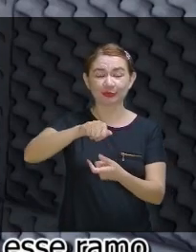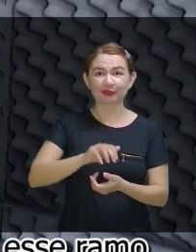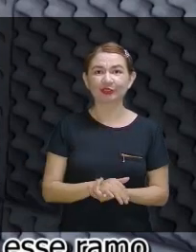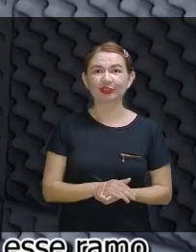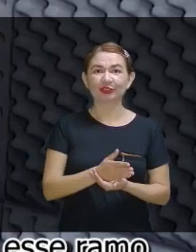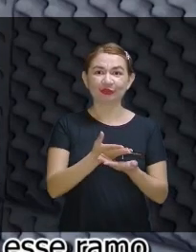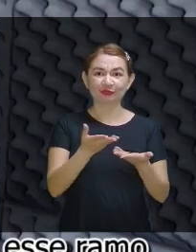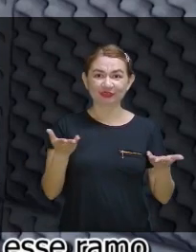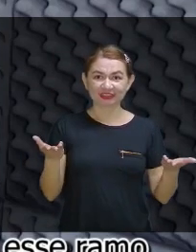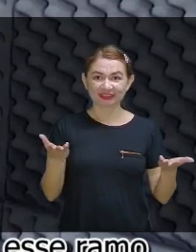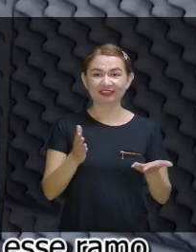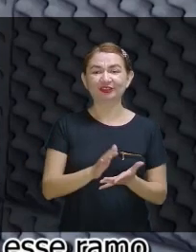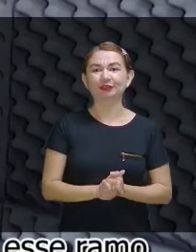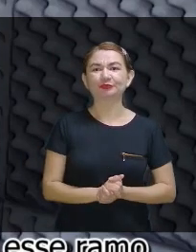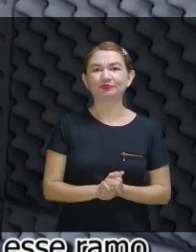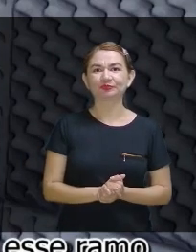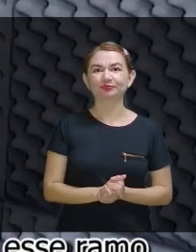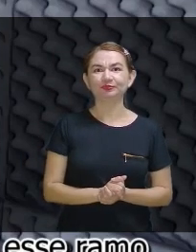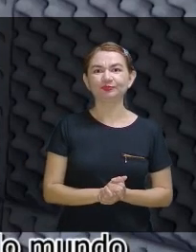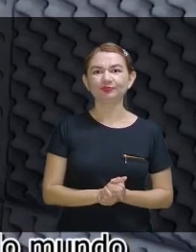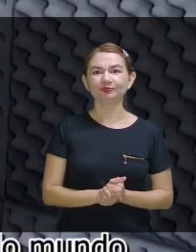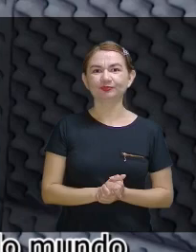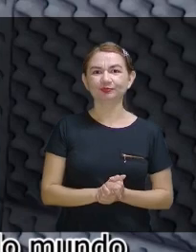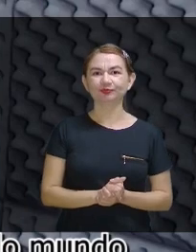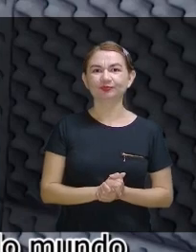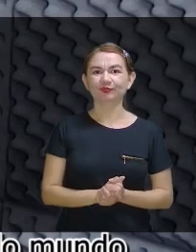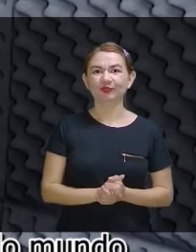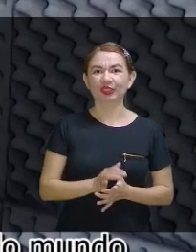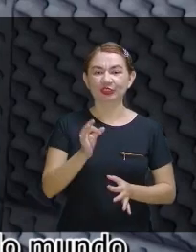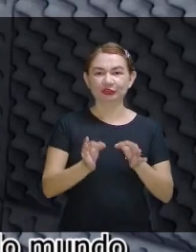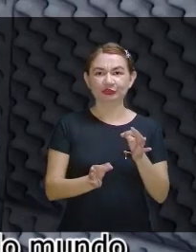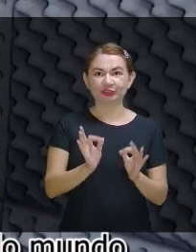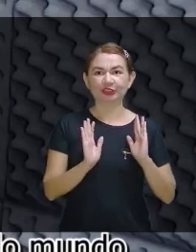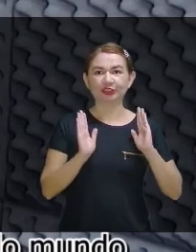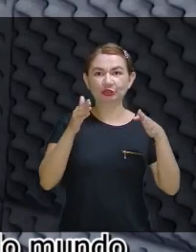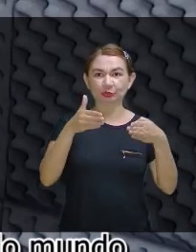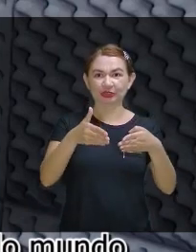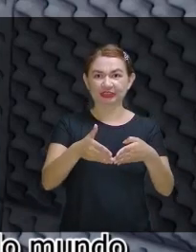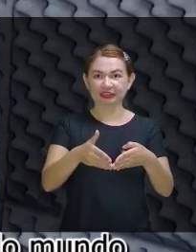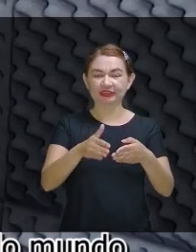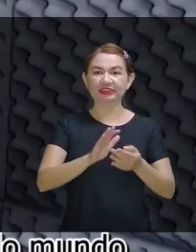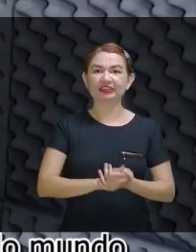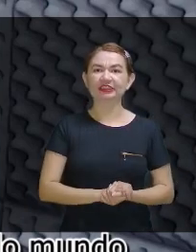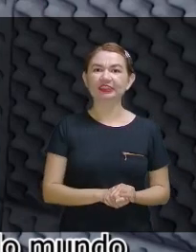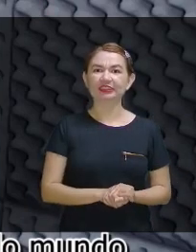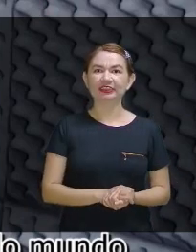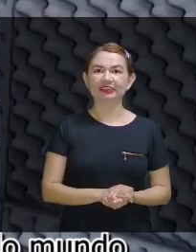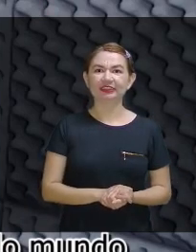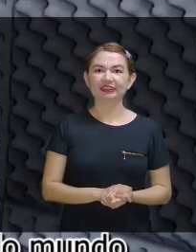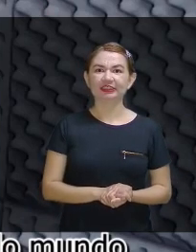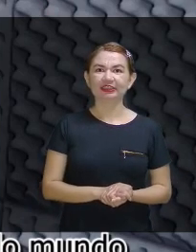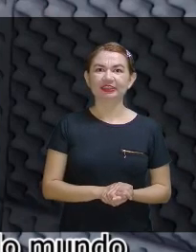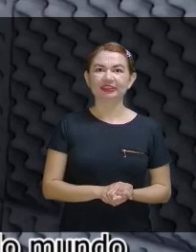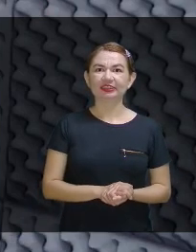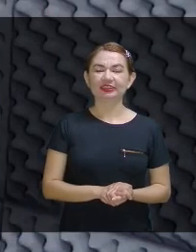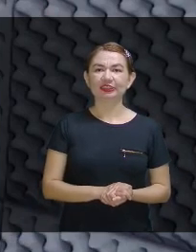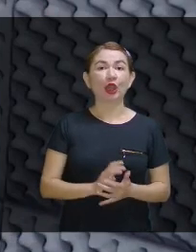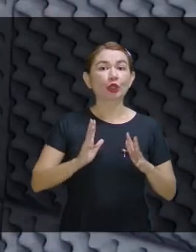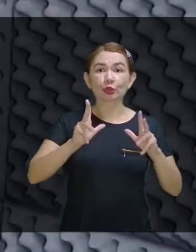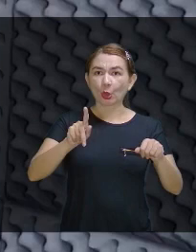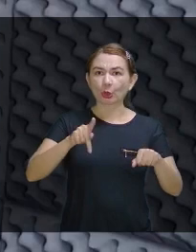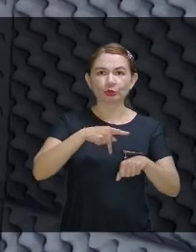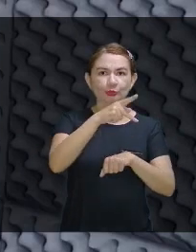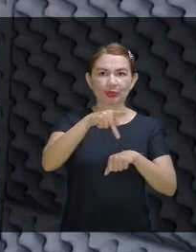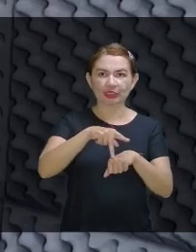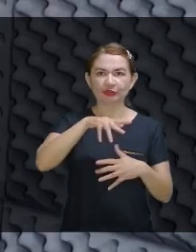seus telespectadores, que esse ramo da justiça especializada não existe não são todos os países do mundo